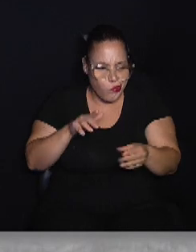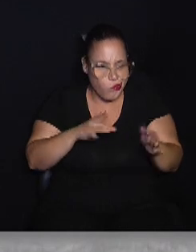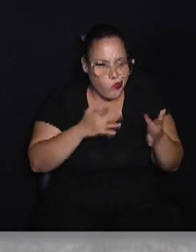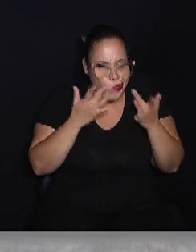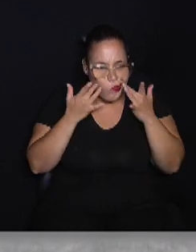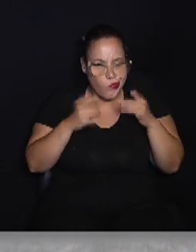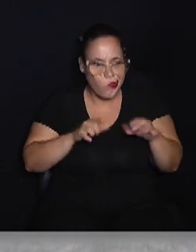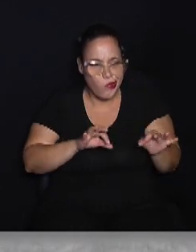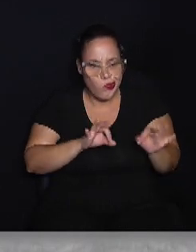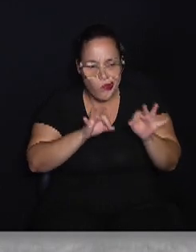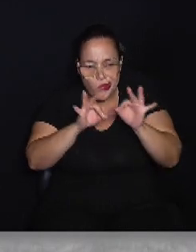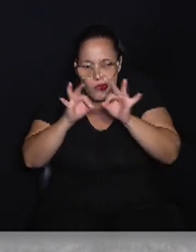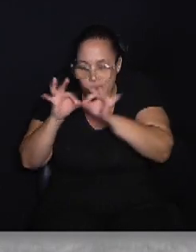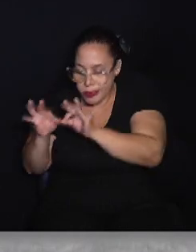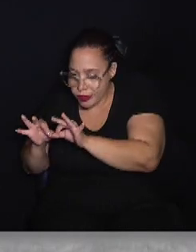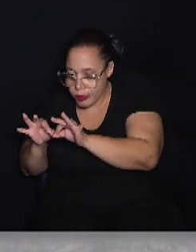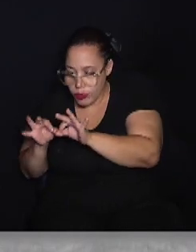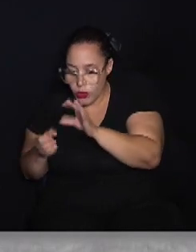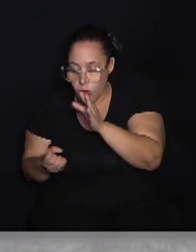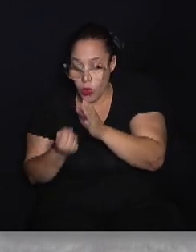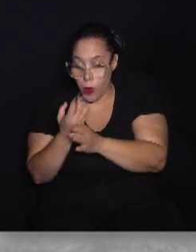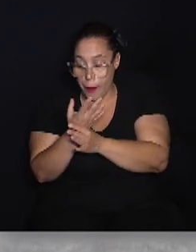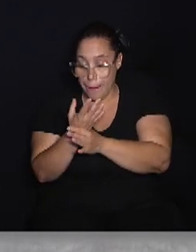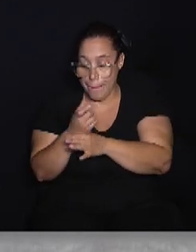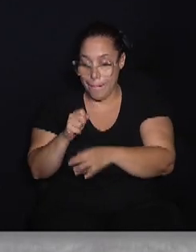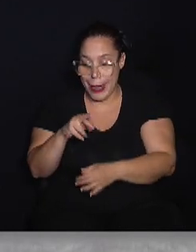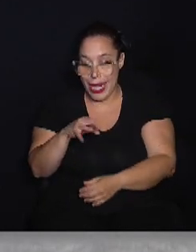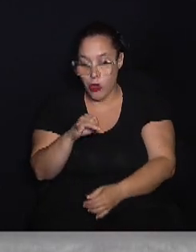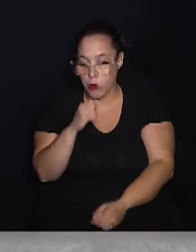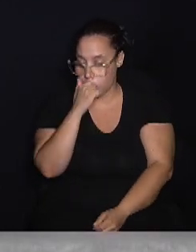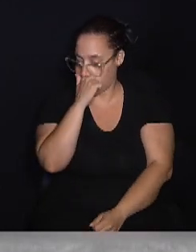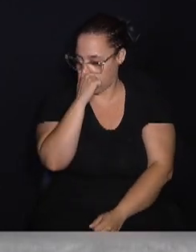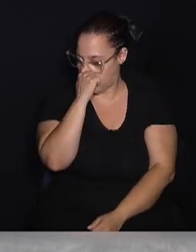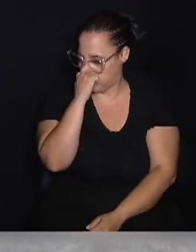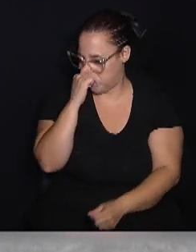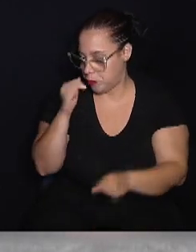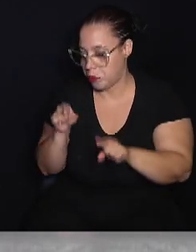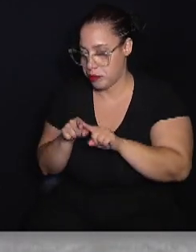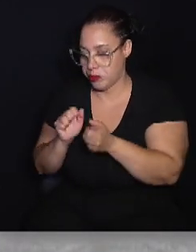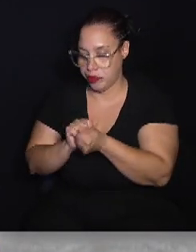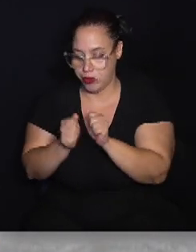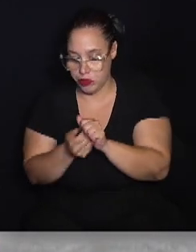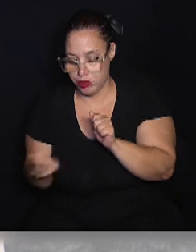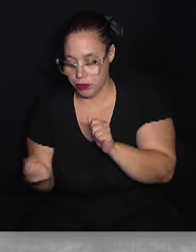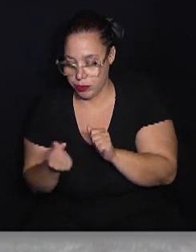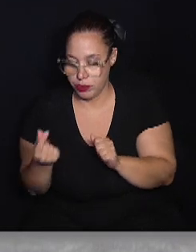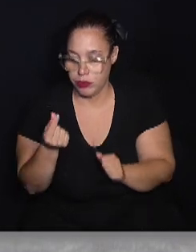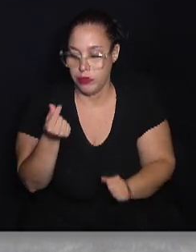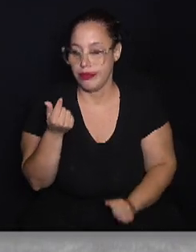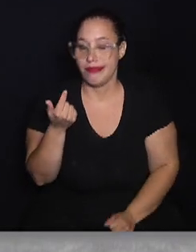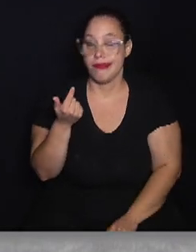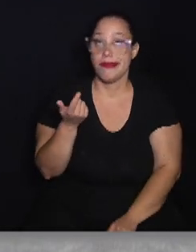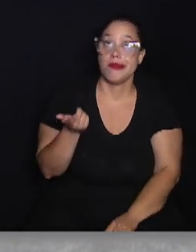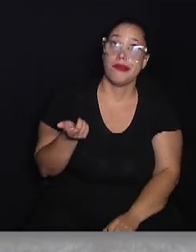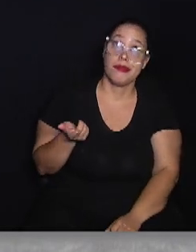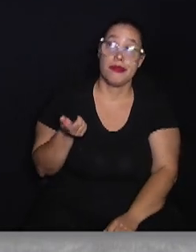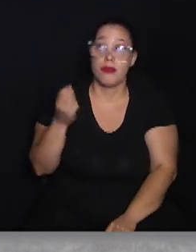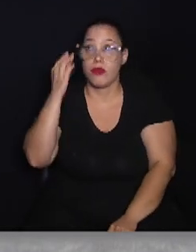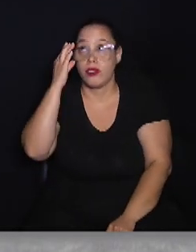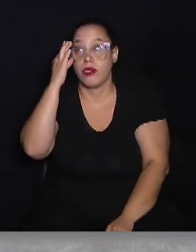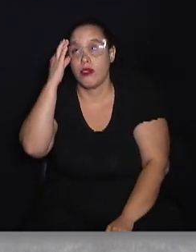e criando criando um prêmio para para esses produtores e também adequar os valores porque muitas vezes uma